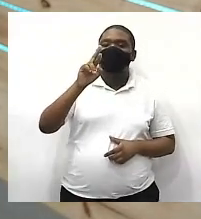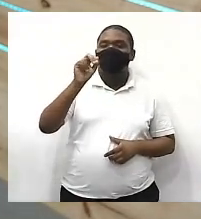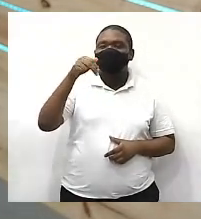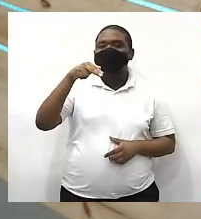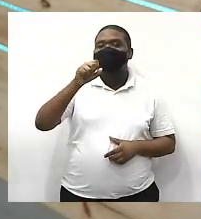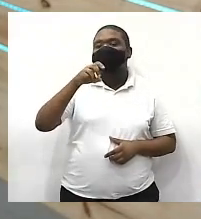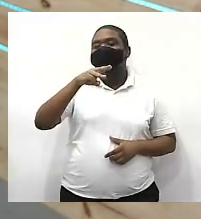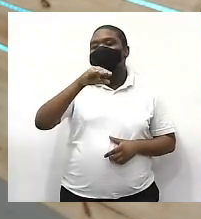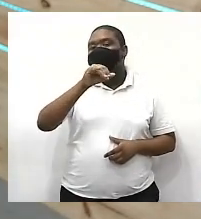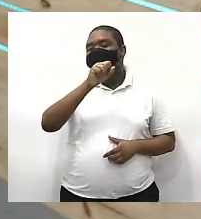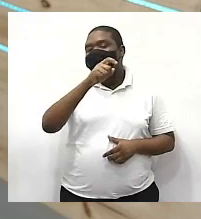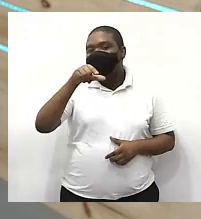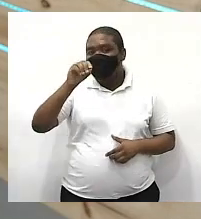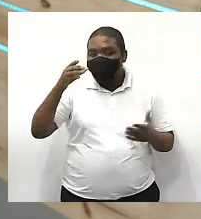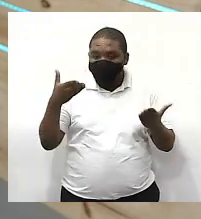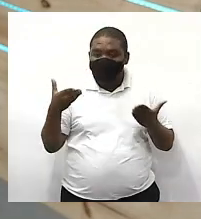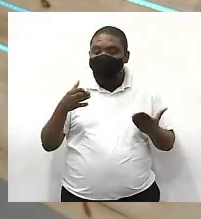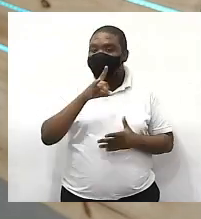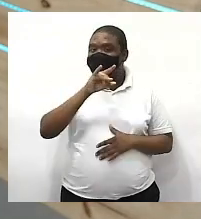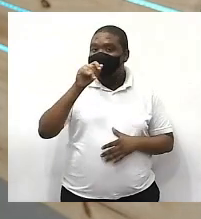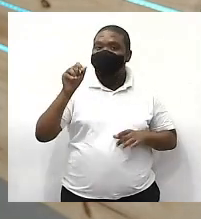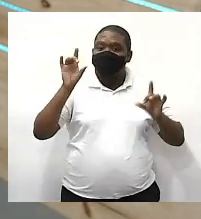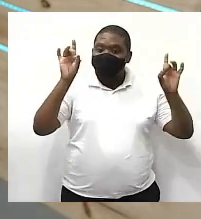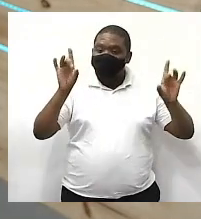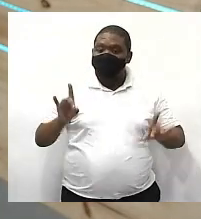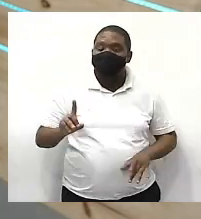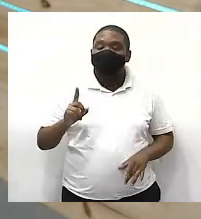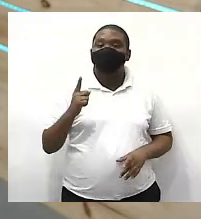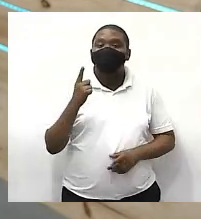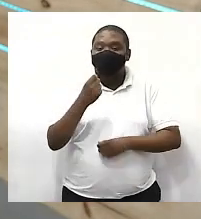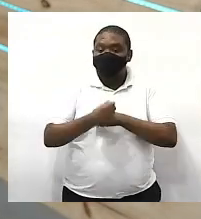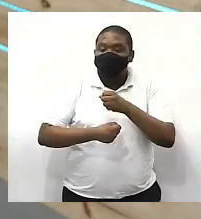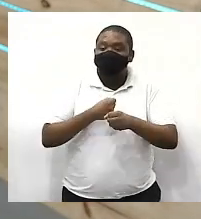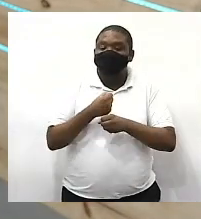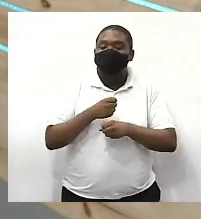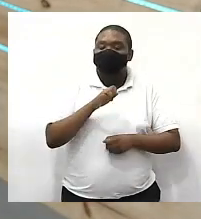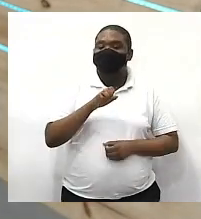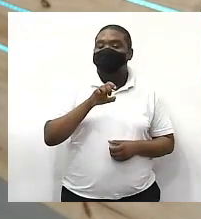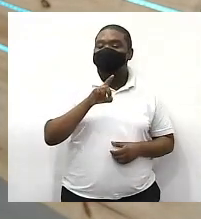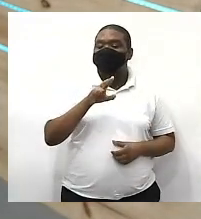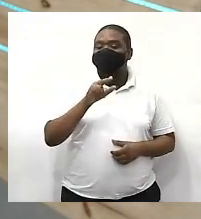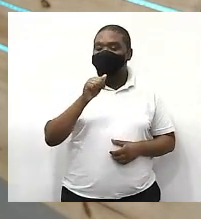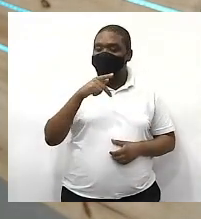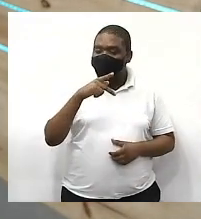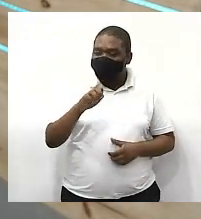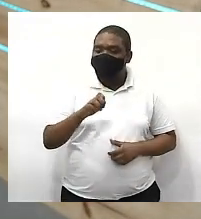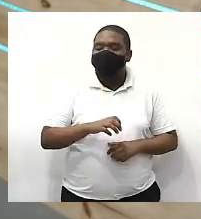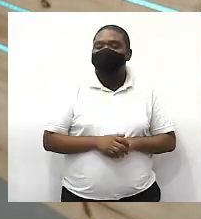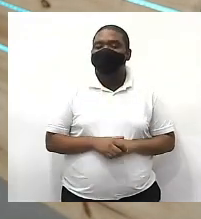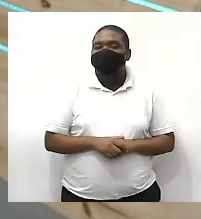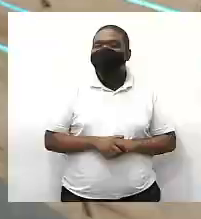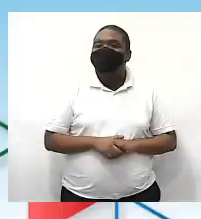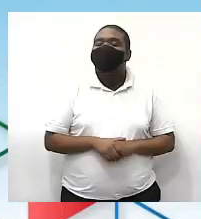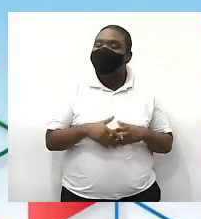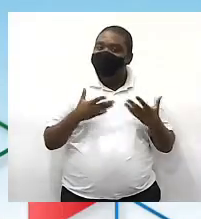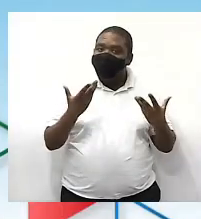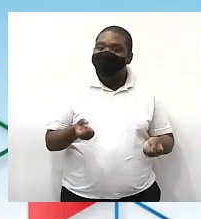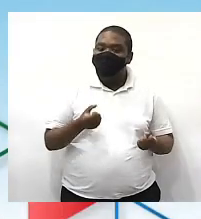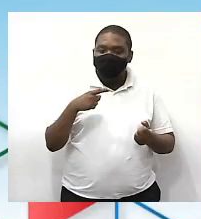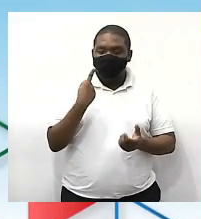especial, no dia de hoje que comemoramos um ano de EducaPE, tá bom? Vamos lá para nossa aula, vamos lá,